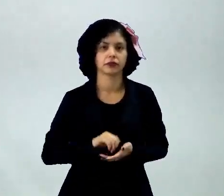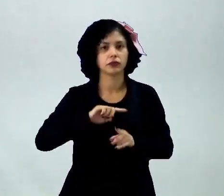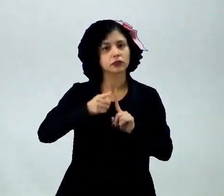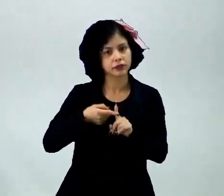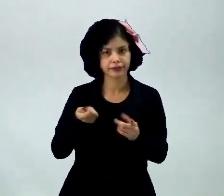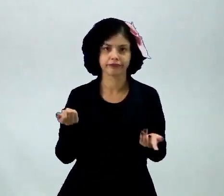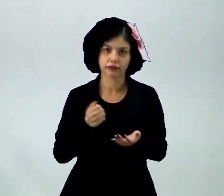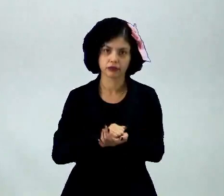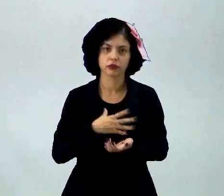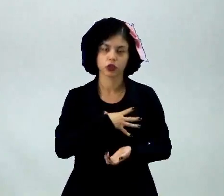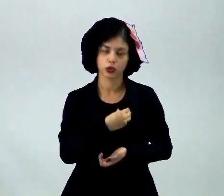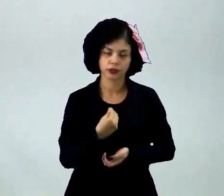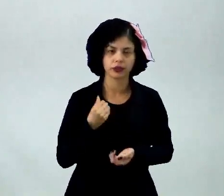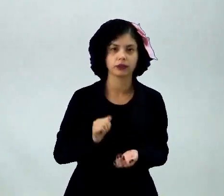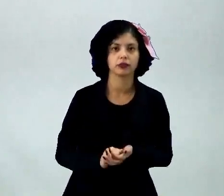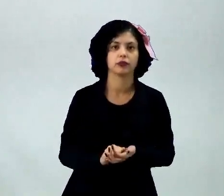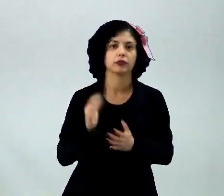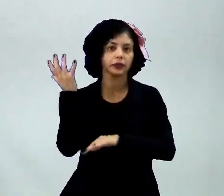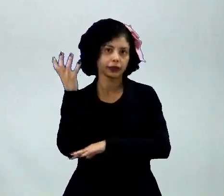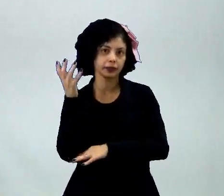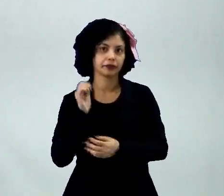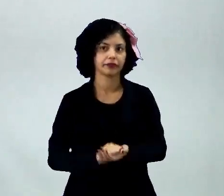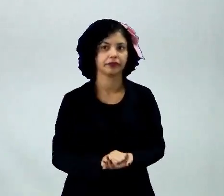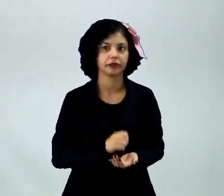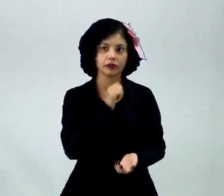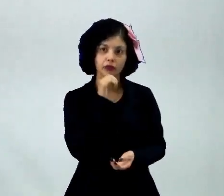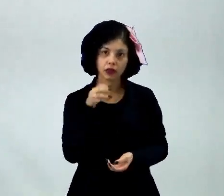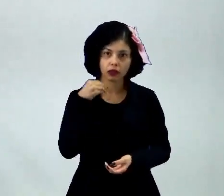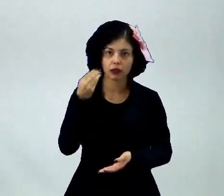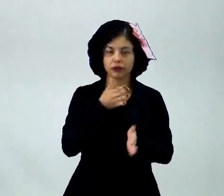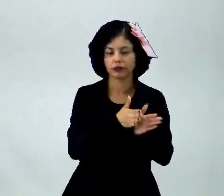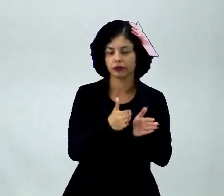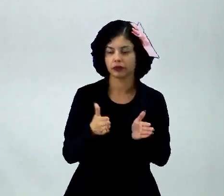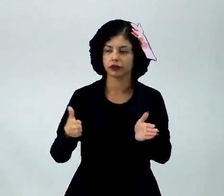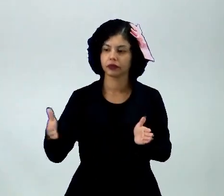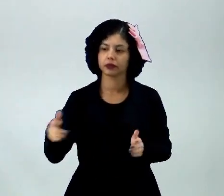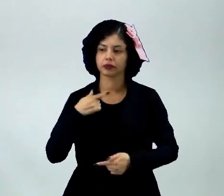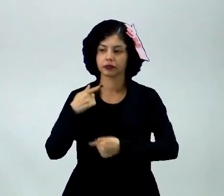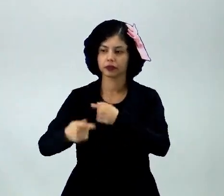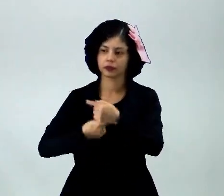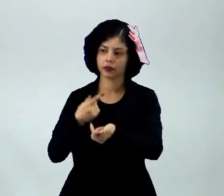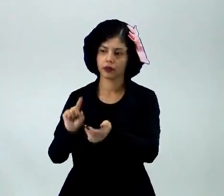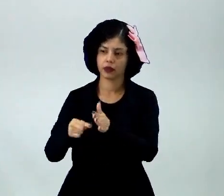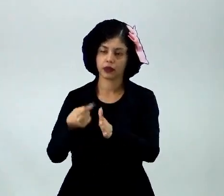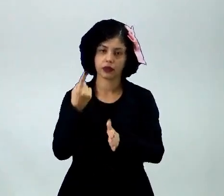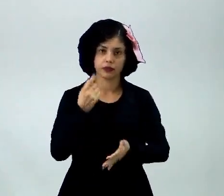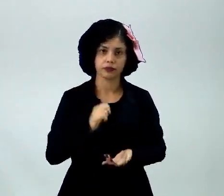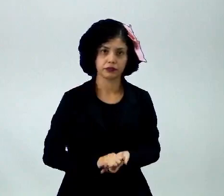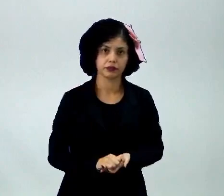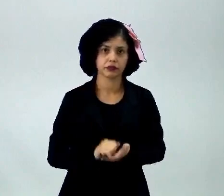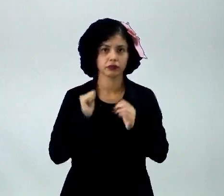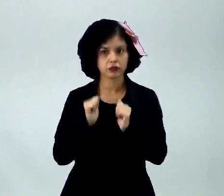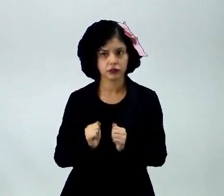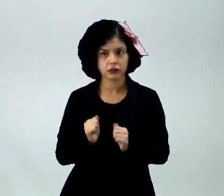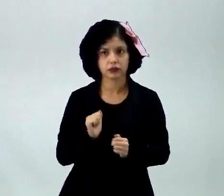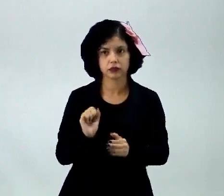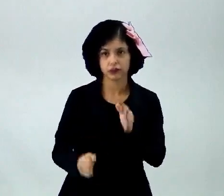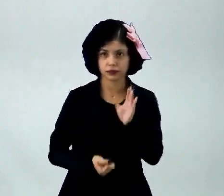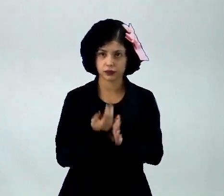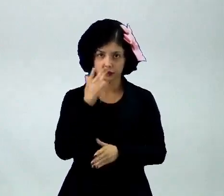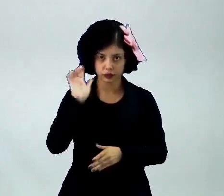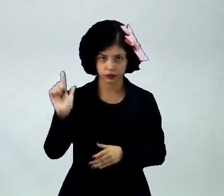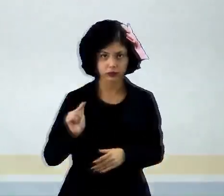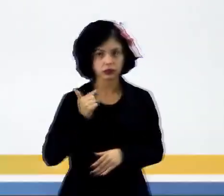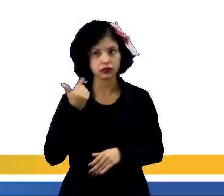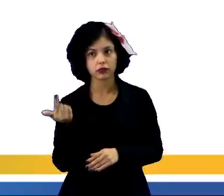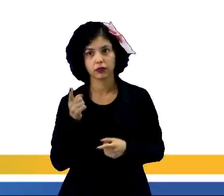depois a gente vai observar que, conforme ele foi seguindo seus experimentos, essa geração, essa primeira geração, pôde dar origem